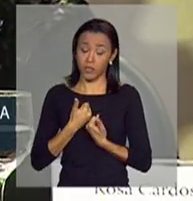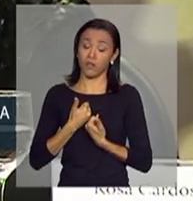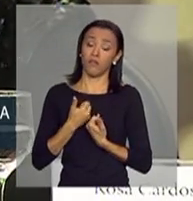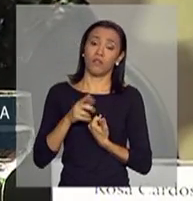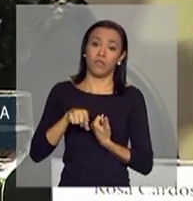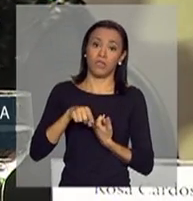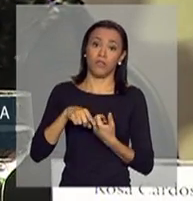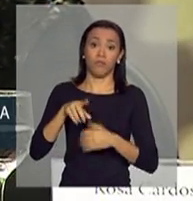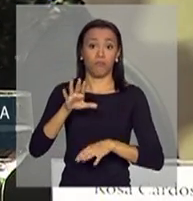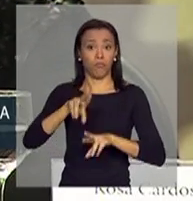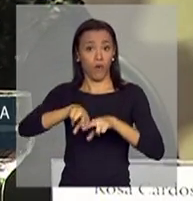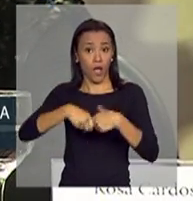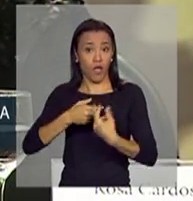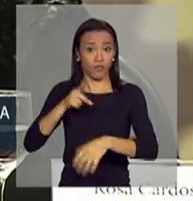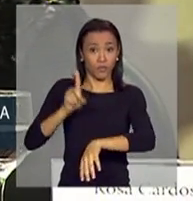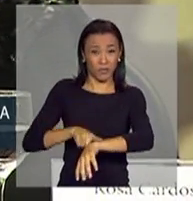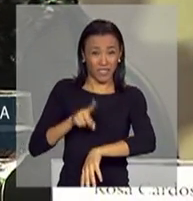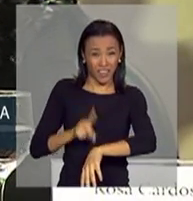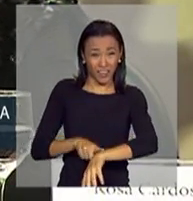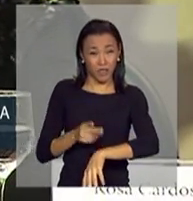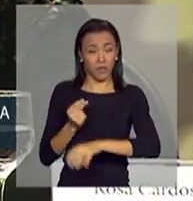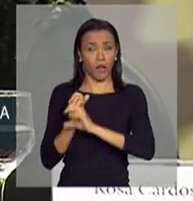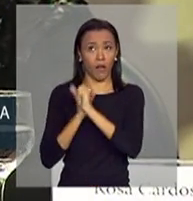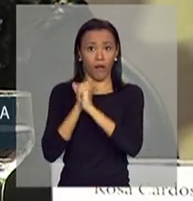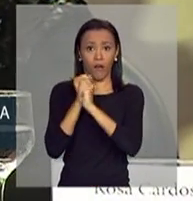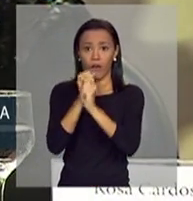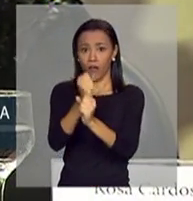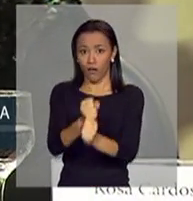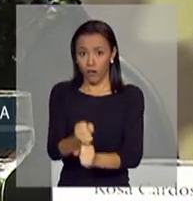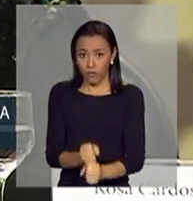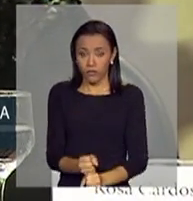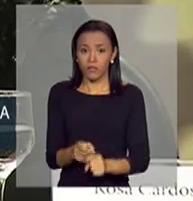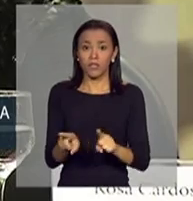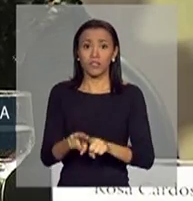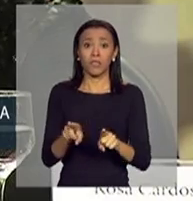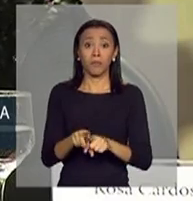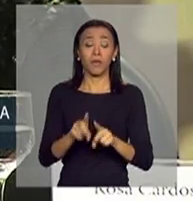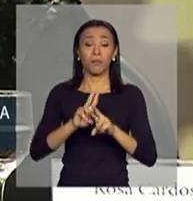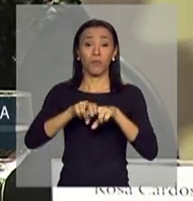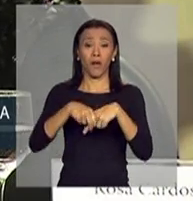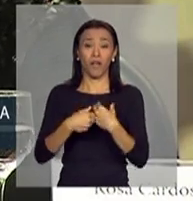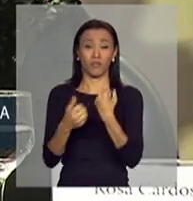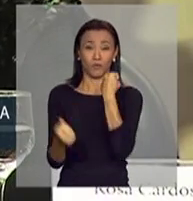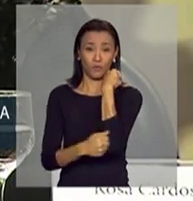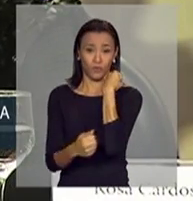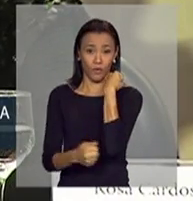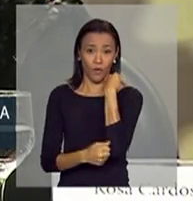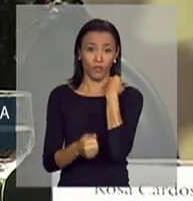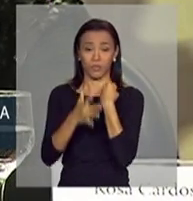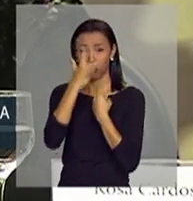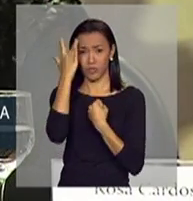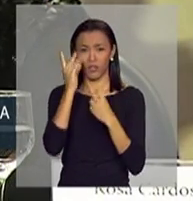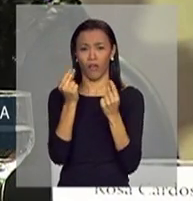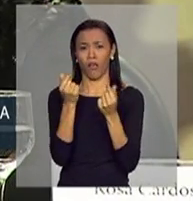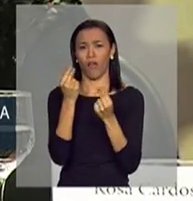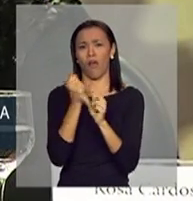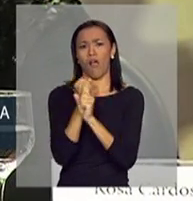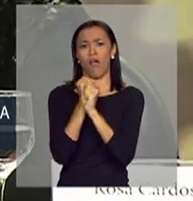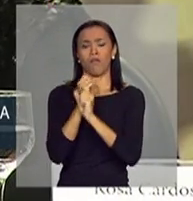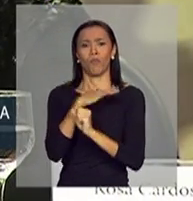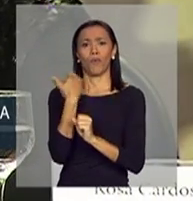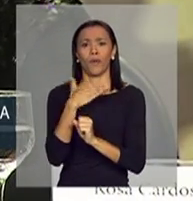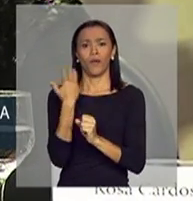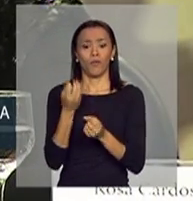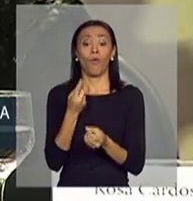tempo, pela deterioração dos restos mortais da ossada, não se chegue a um